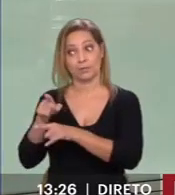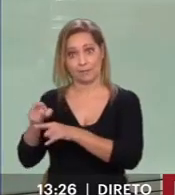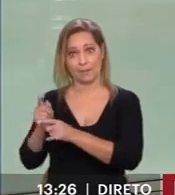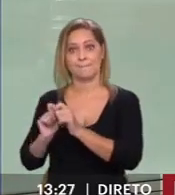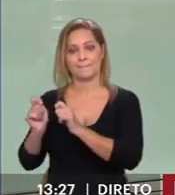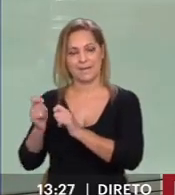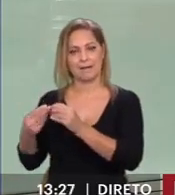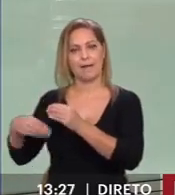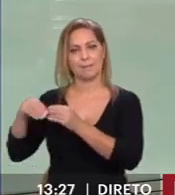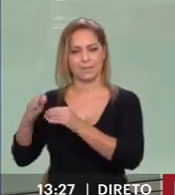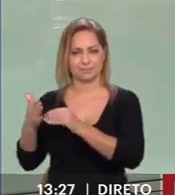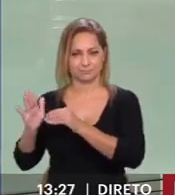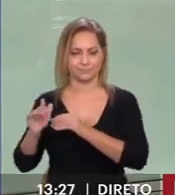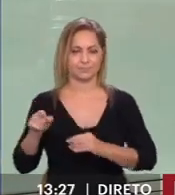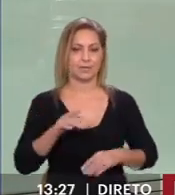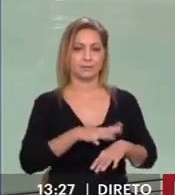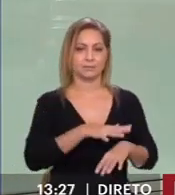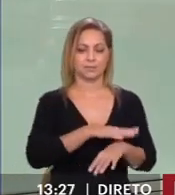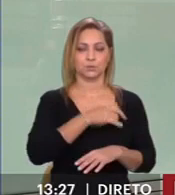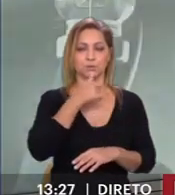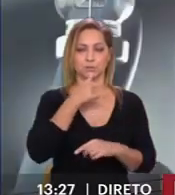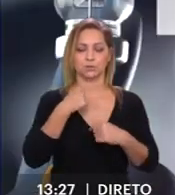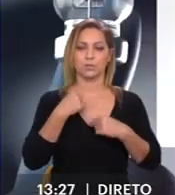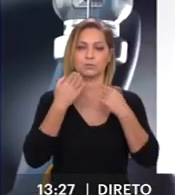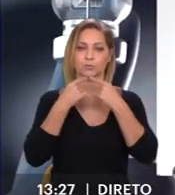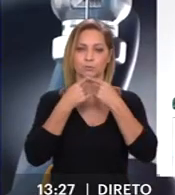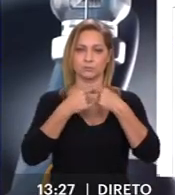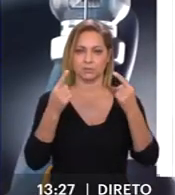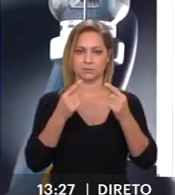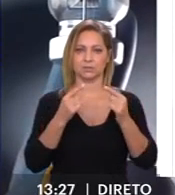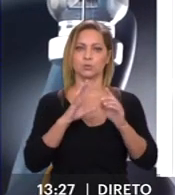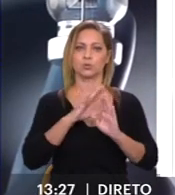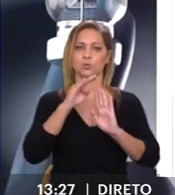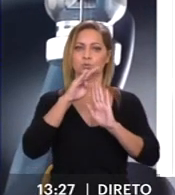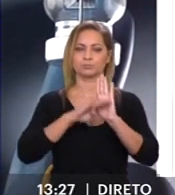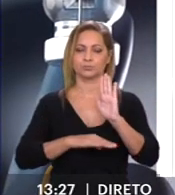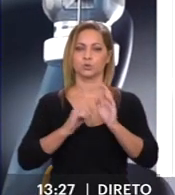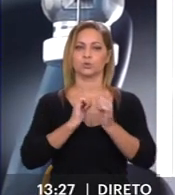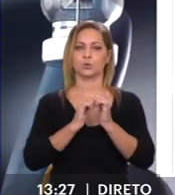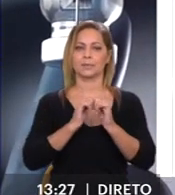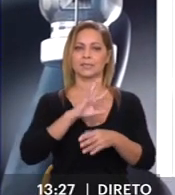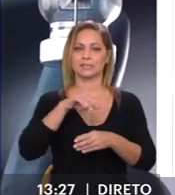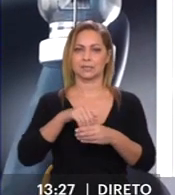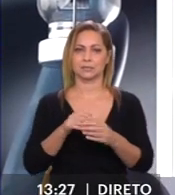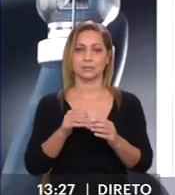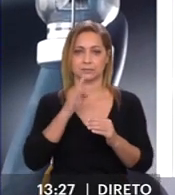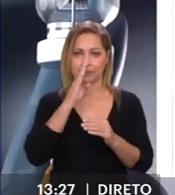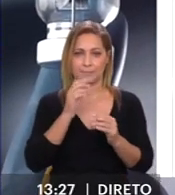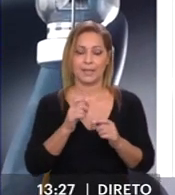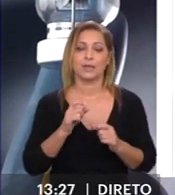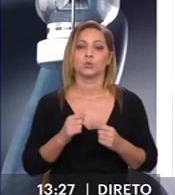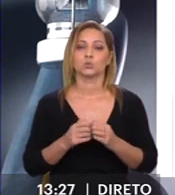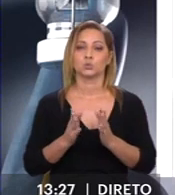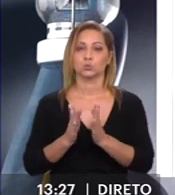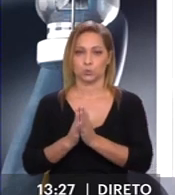A administração decidiu e partilhou a informação numa circular interna. Atendendo a que todos os procedimentos realizados em